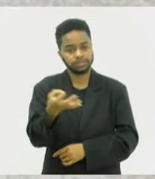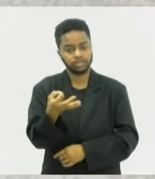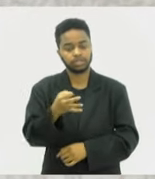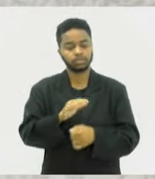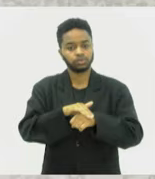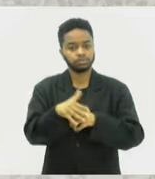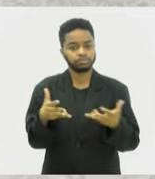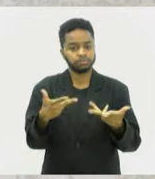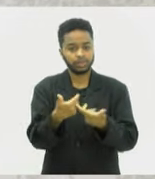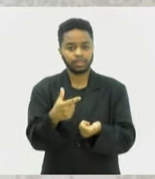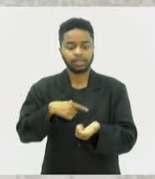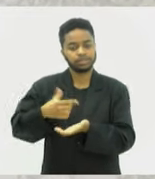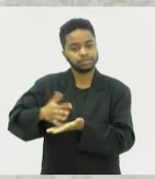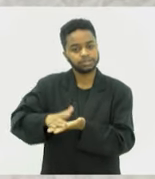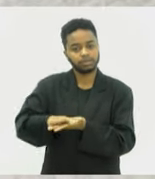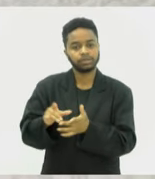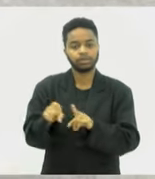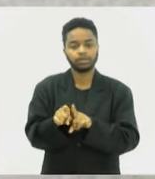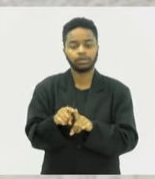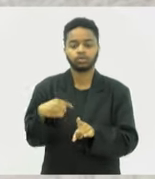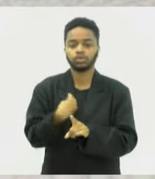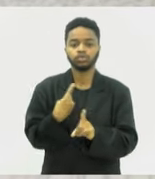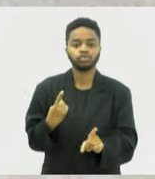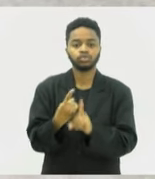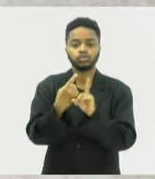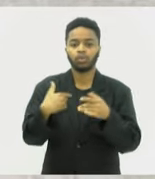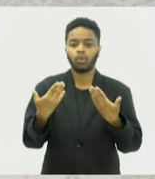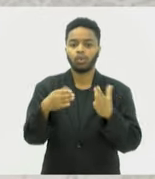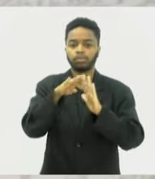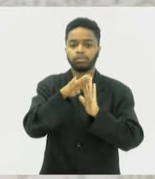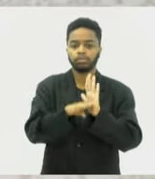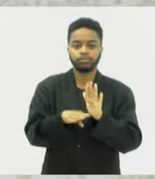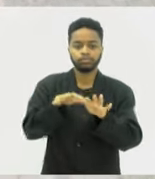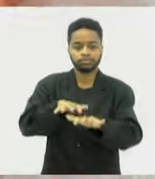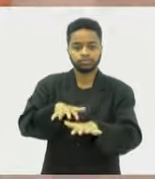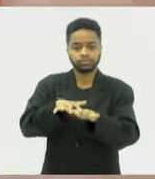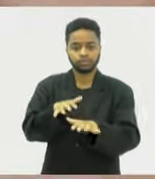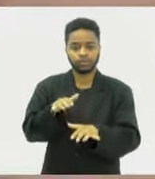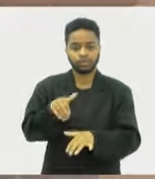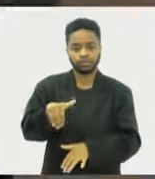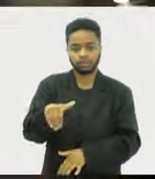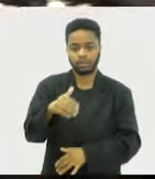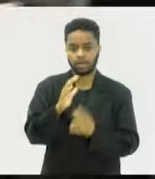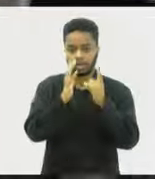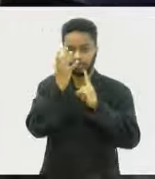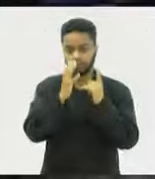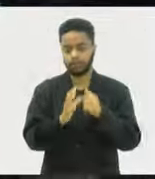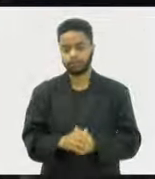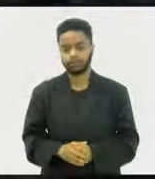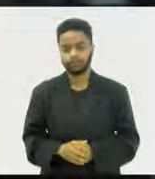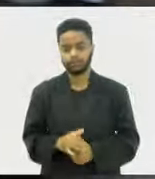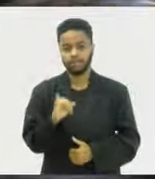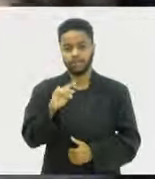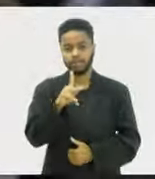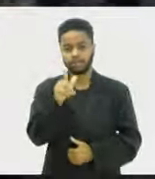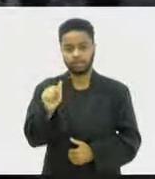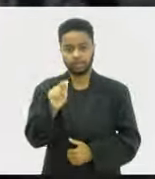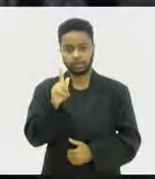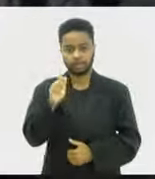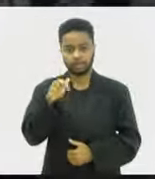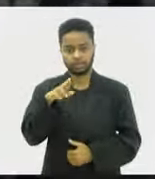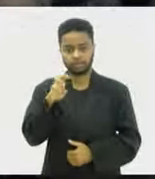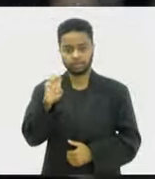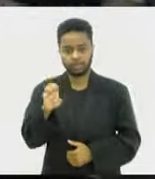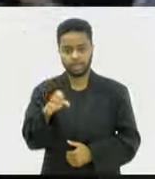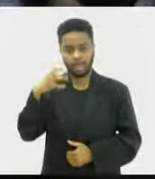de muito samba, onde a gente vai descobrir a ordem que as escolas vão desfilar no próximo carnaval. A Ilha Grande, em Angra dos Reis, na Costa Verde